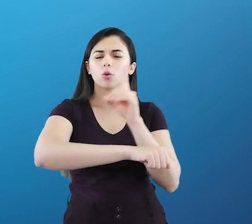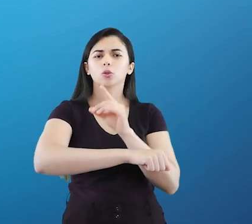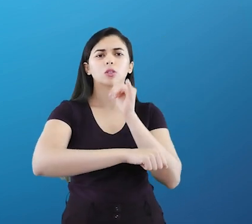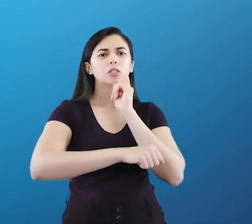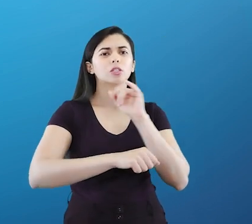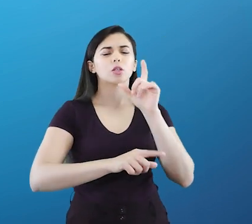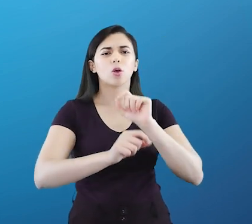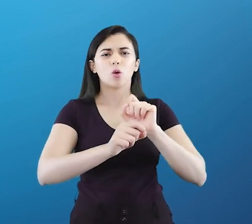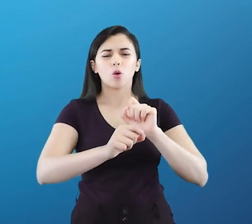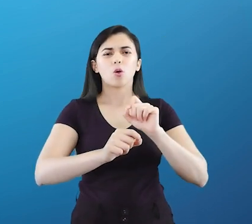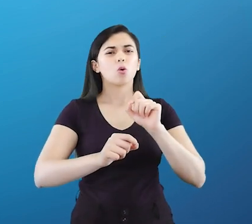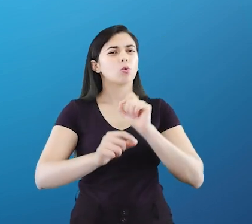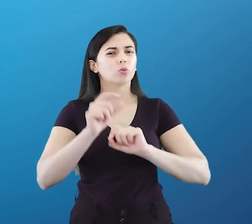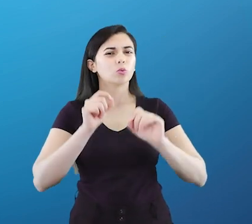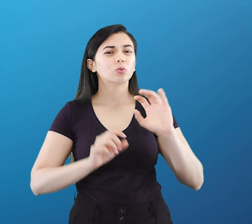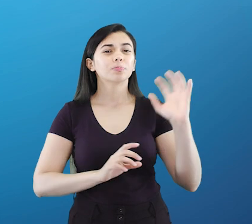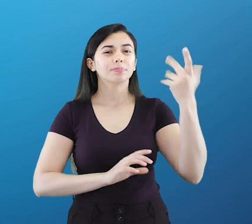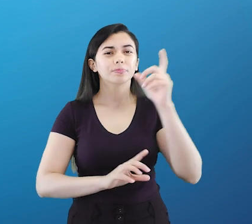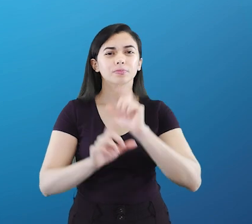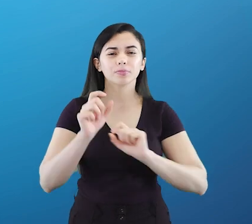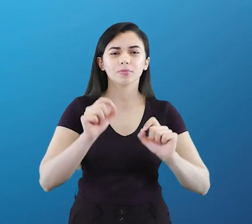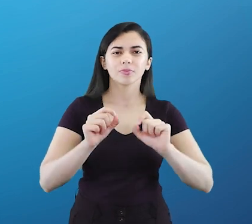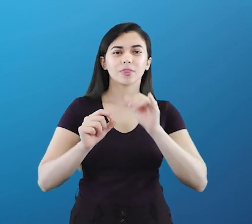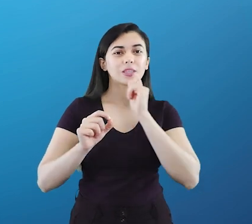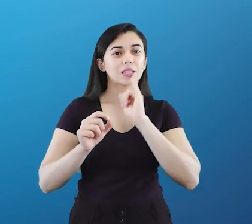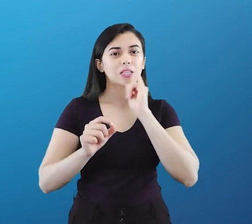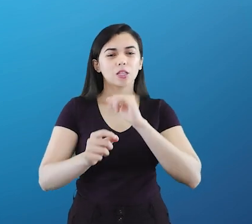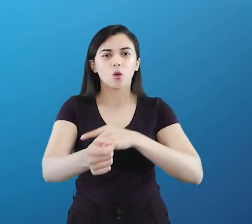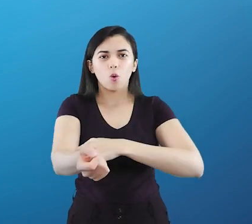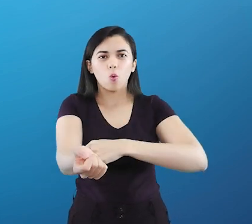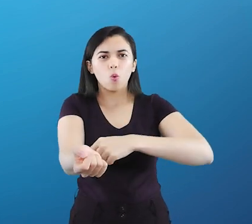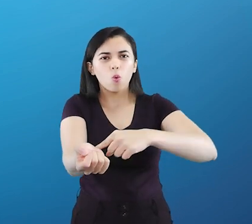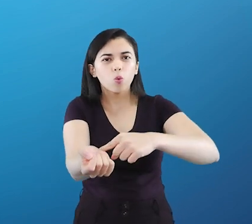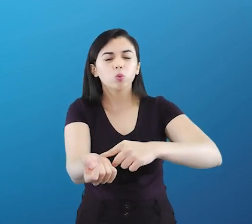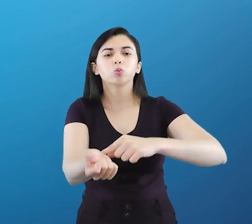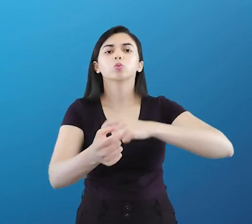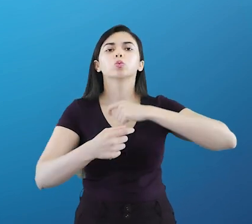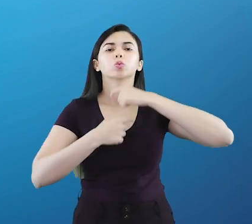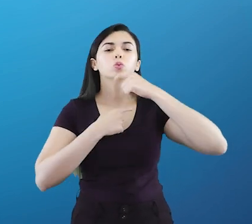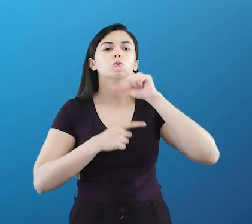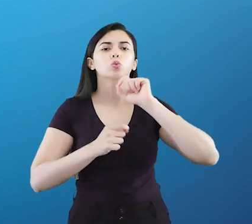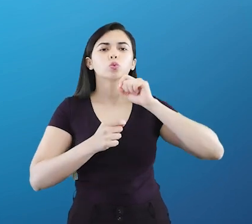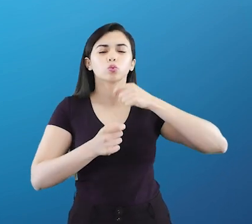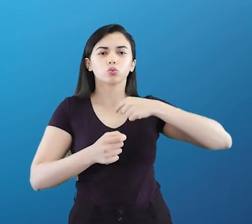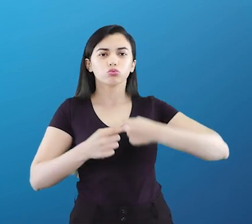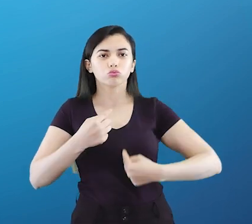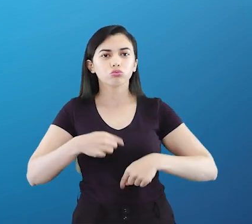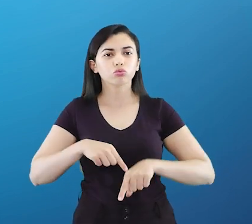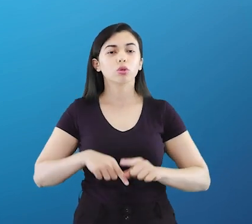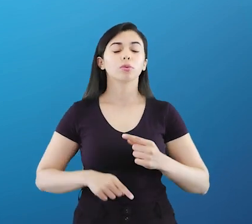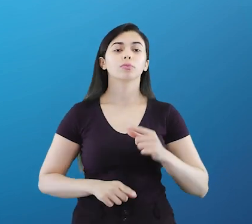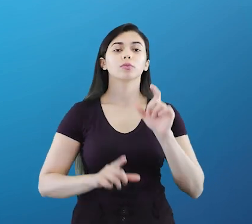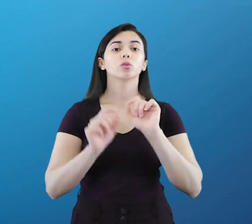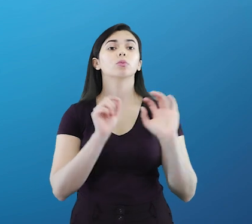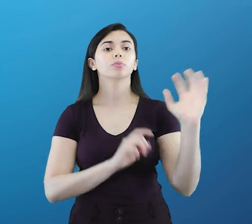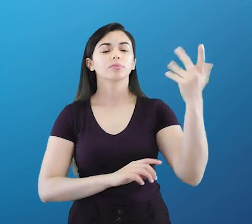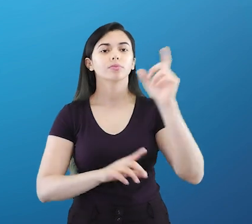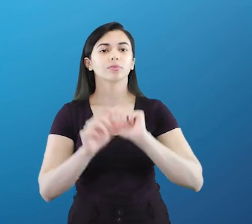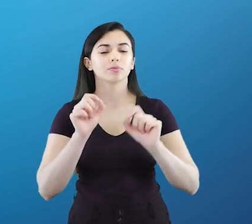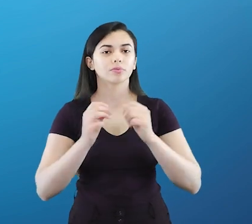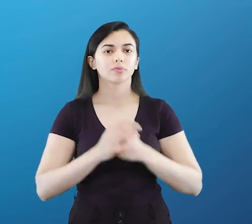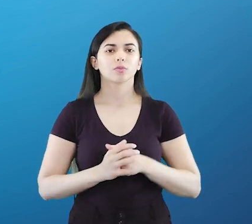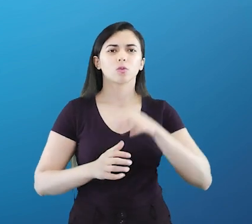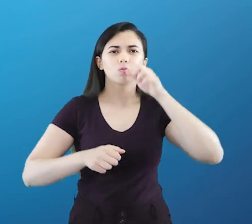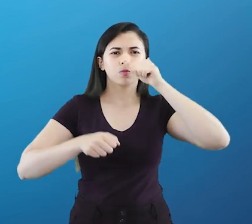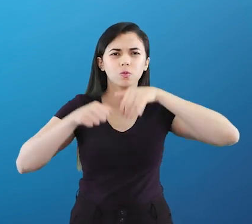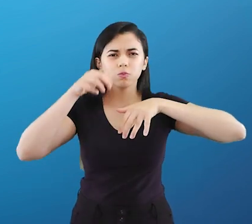número de plaquetas, você tem o prejuízo da coagulação sanguínea. Se o sangue não se coagula, ele acaba sendo